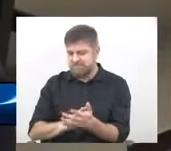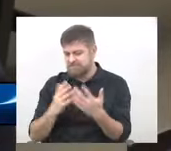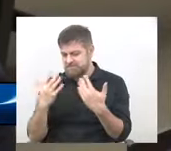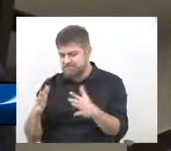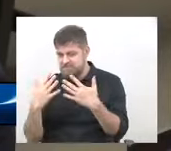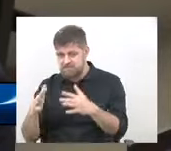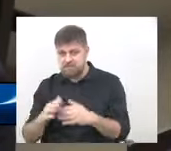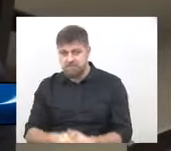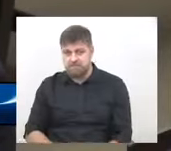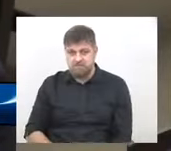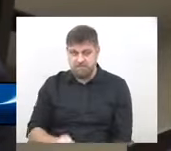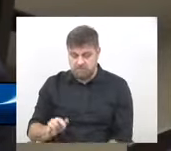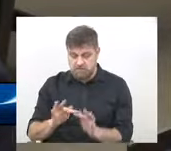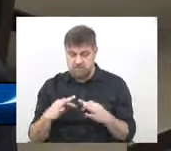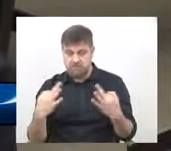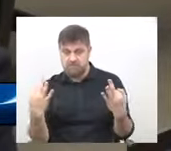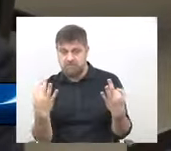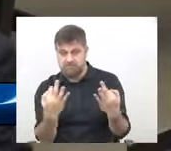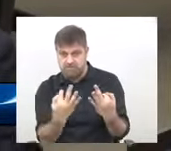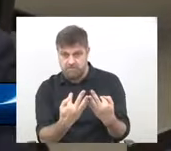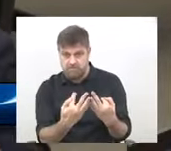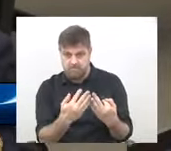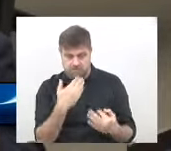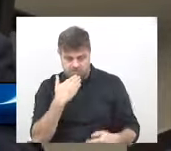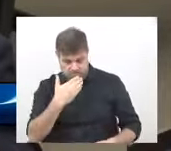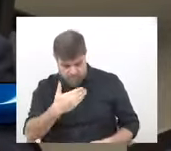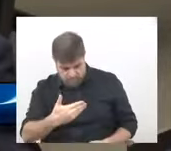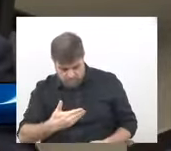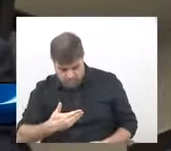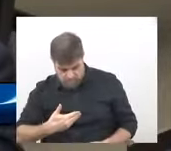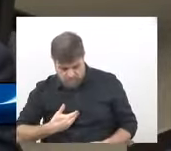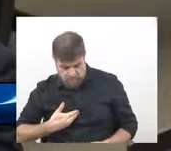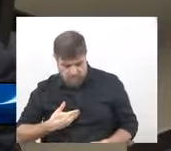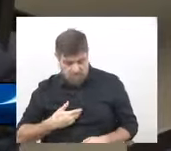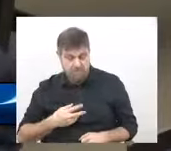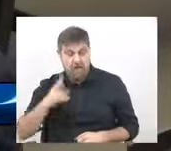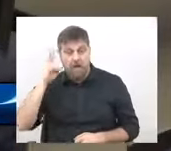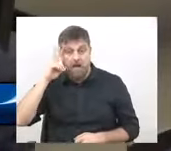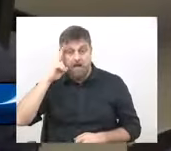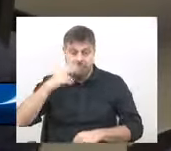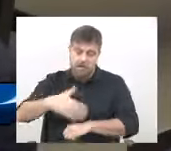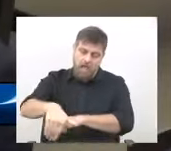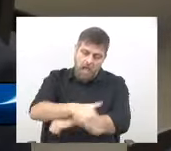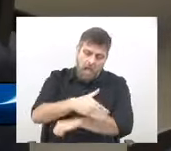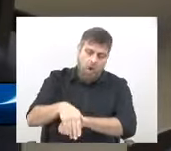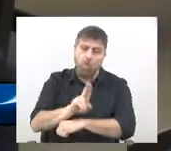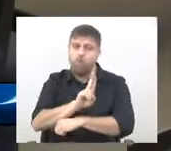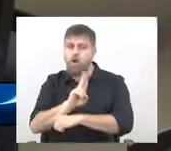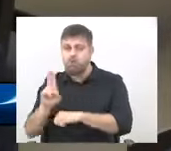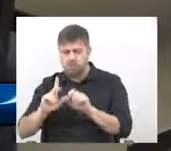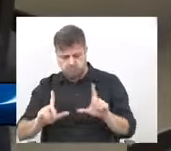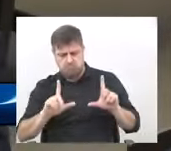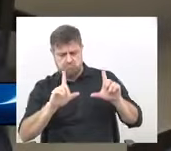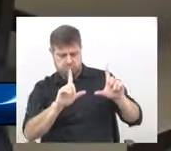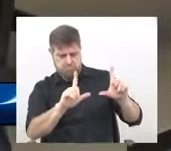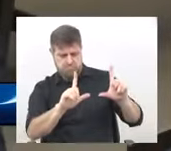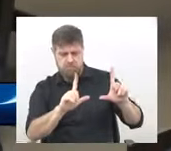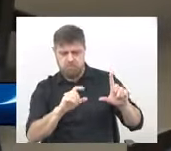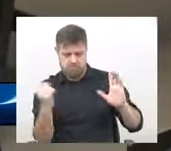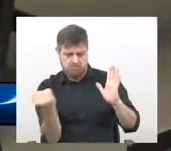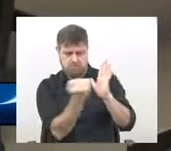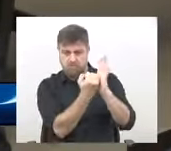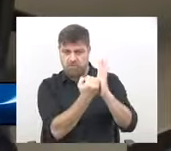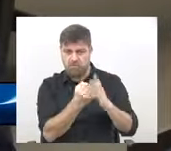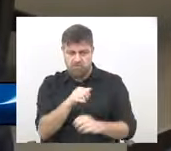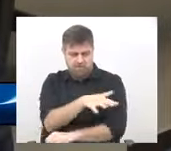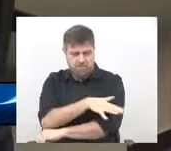quando famílias me procuram para fazer uma homenagem com nome de rua, nome de uma praça. Se o senhor analisar,